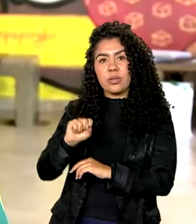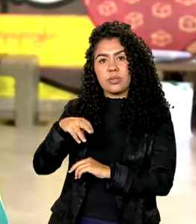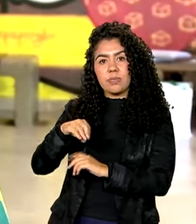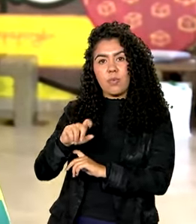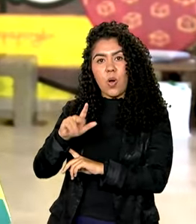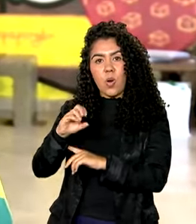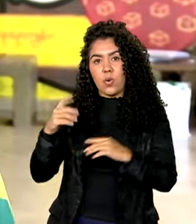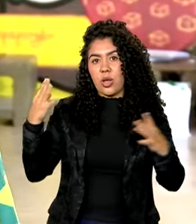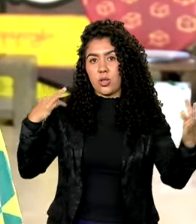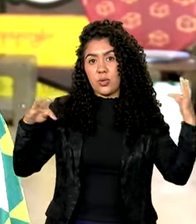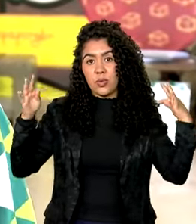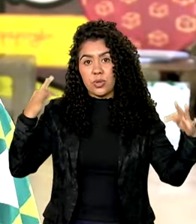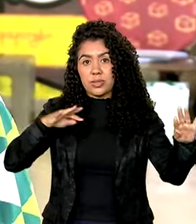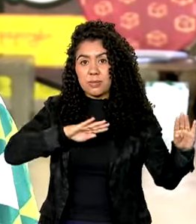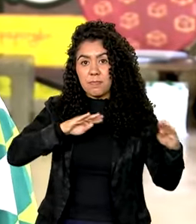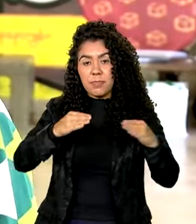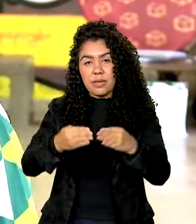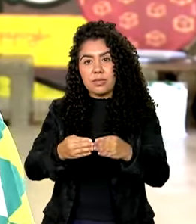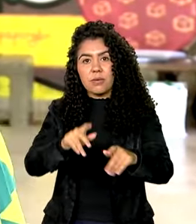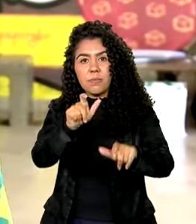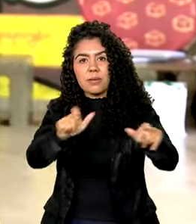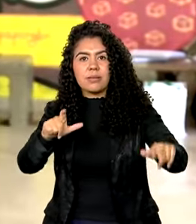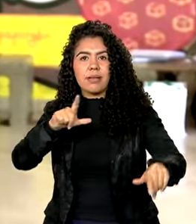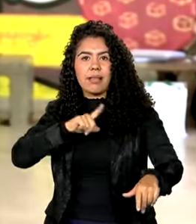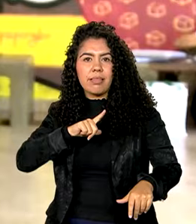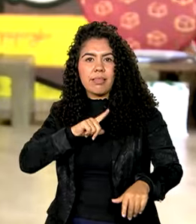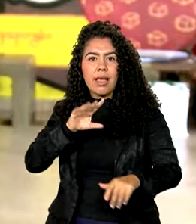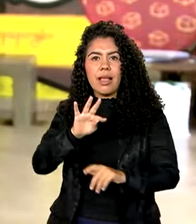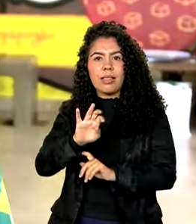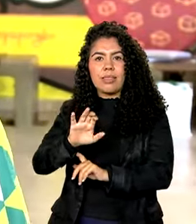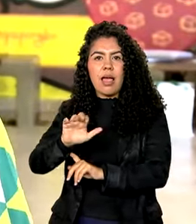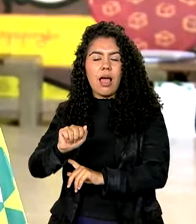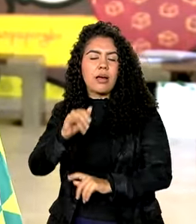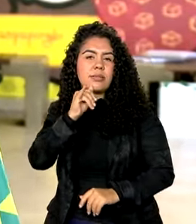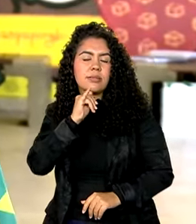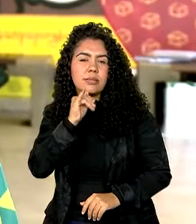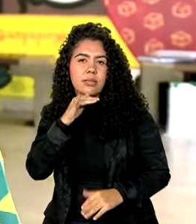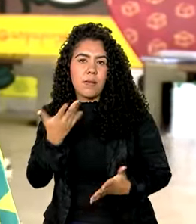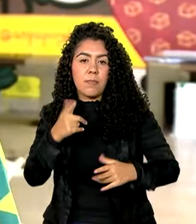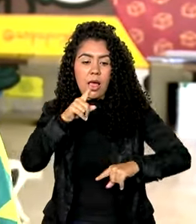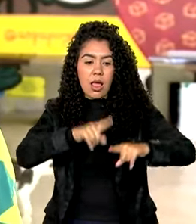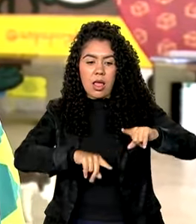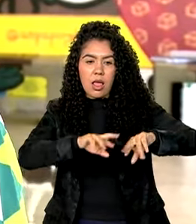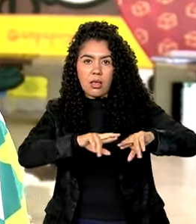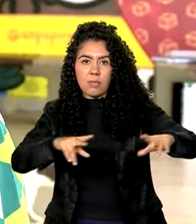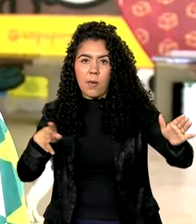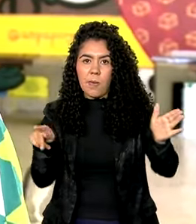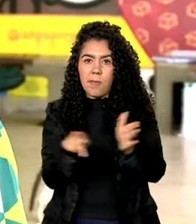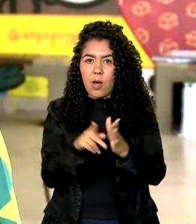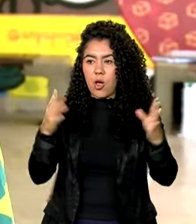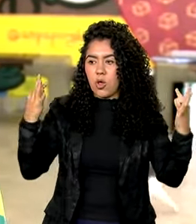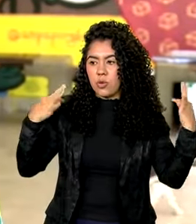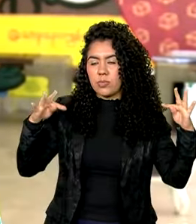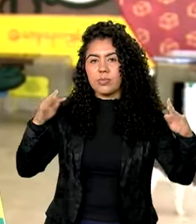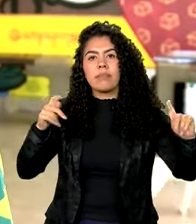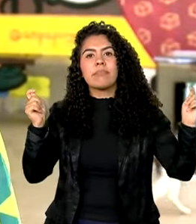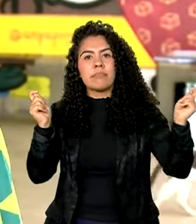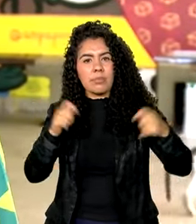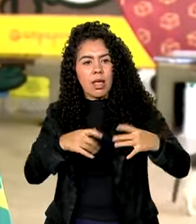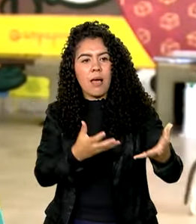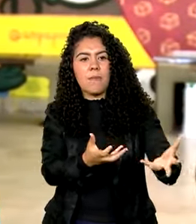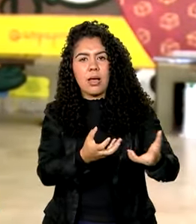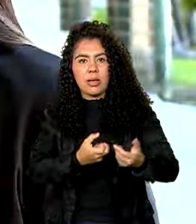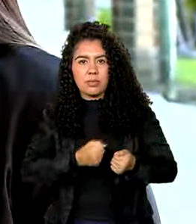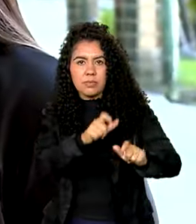roteiros adaptados para turistas com TEA. Por exemplo, como os equipamentos turísticos, eles podem se preparar melhor para receber esse público